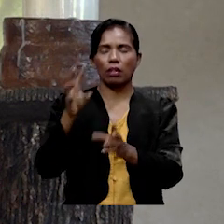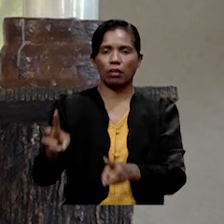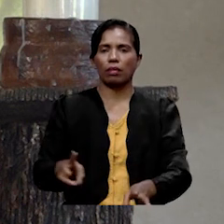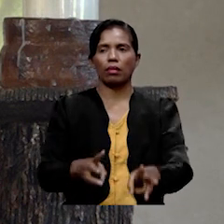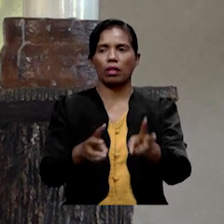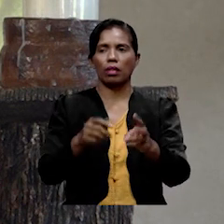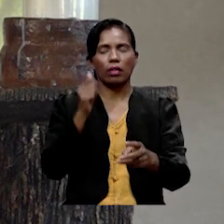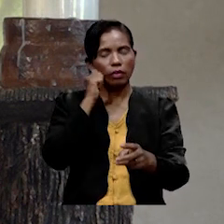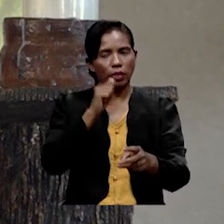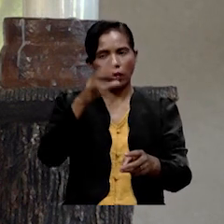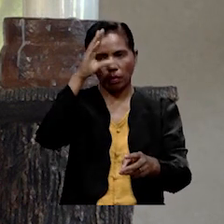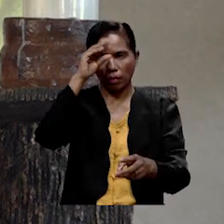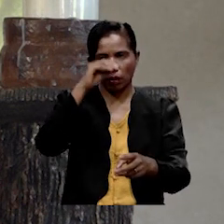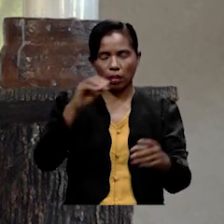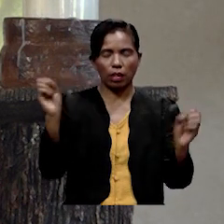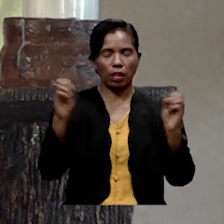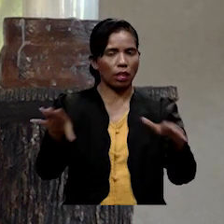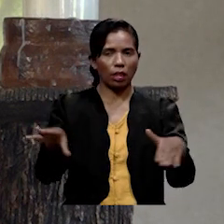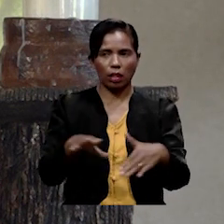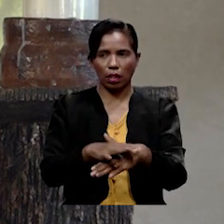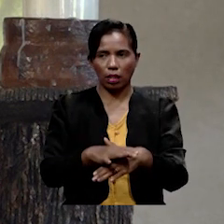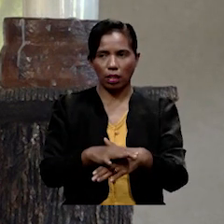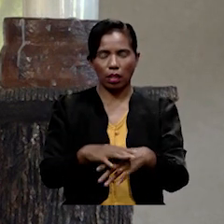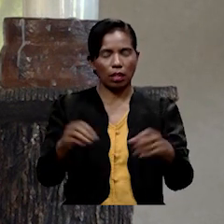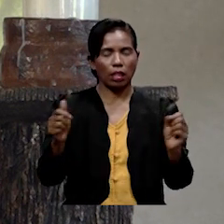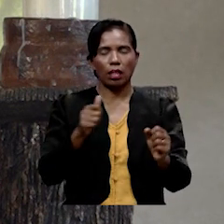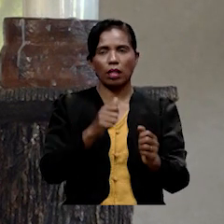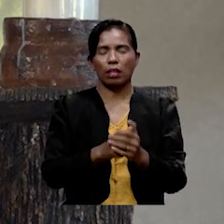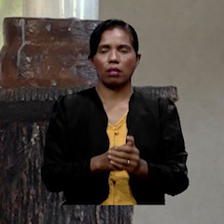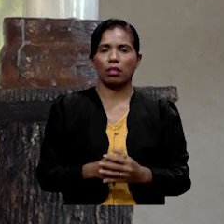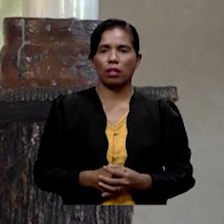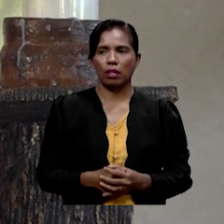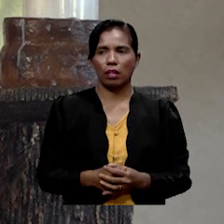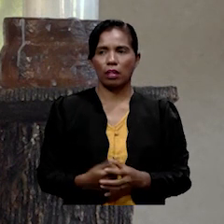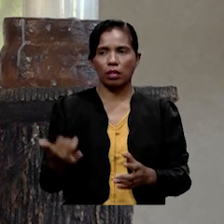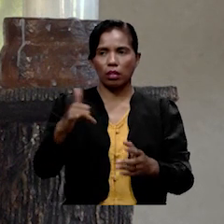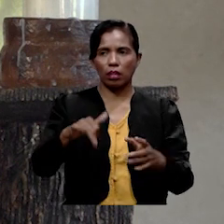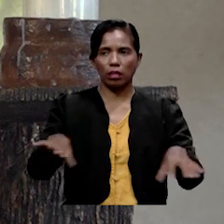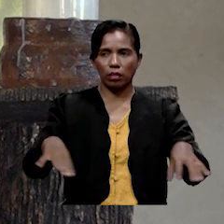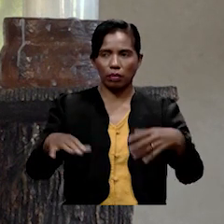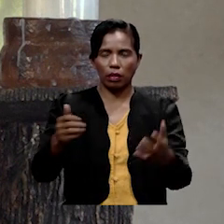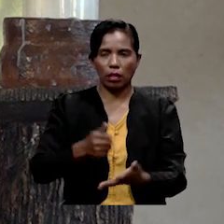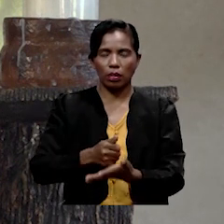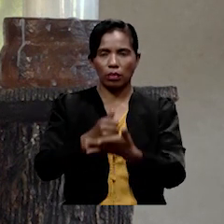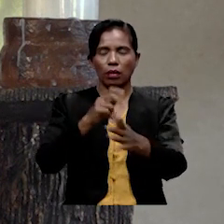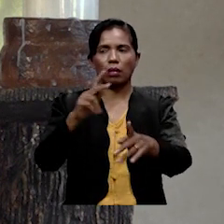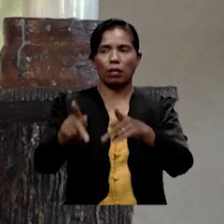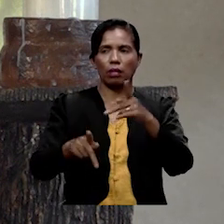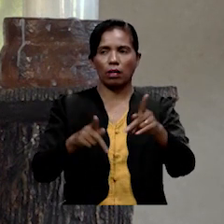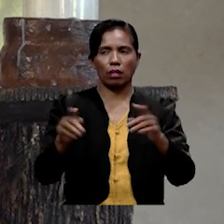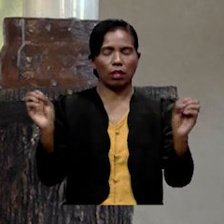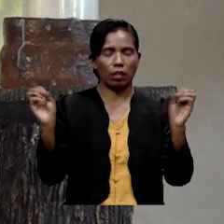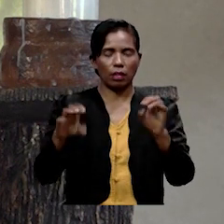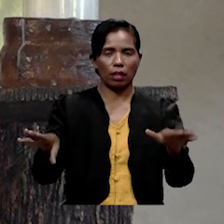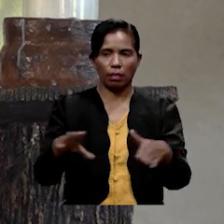Tempo do mar de uma clavão na mar e na rua feto, na sei parte, na sei mar de vós. No vestido de serviço, vai nascer o dia a dia, na rua e rola feto na